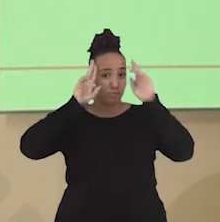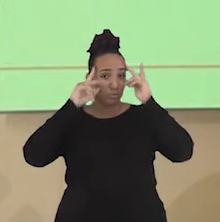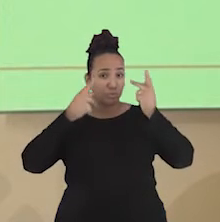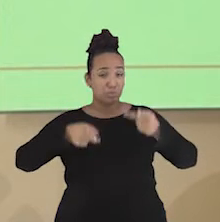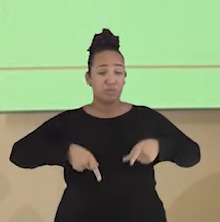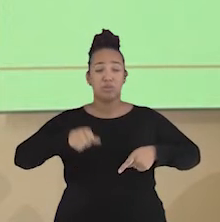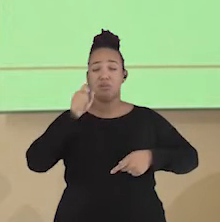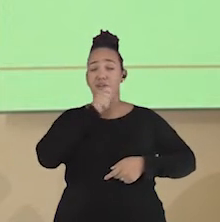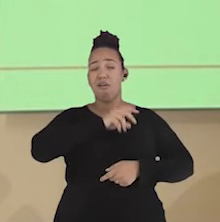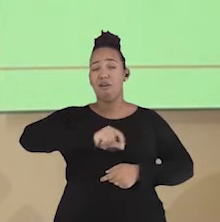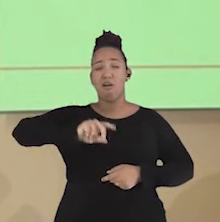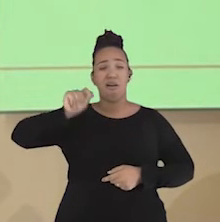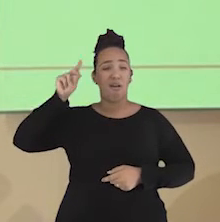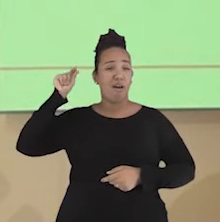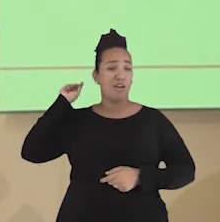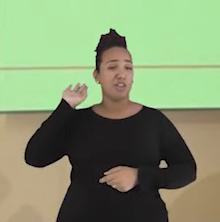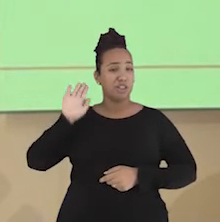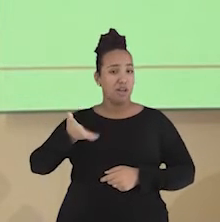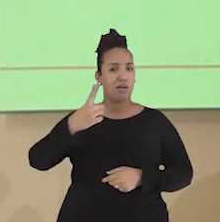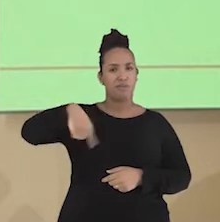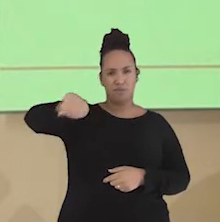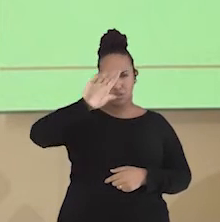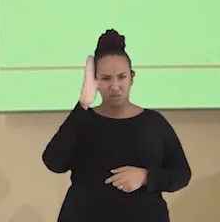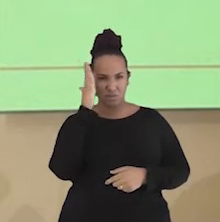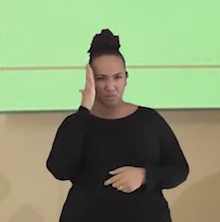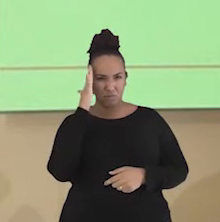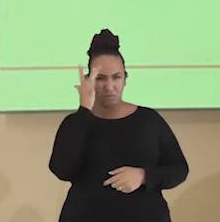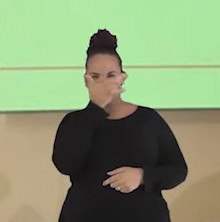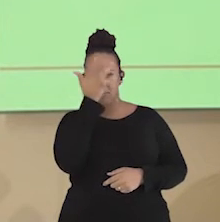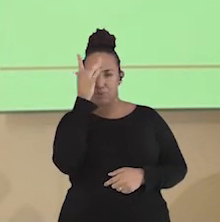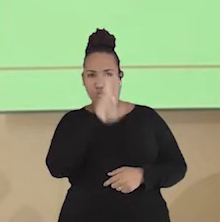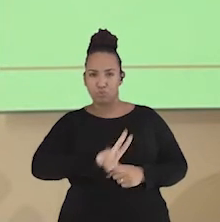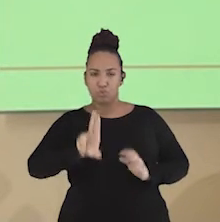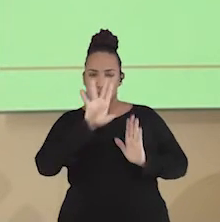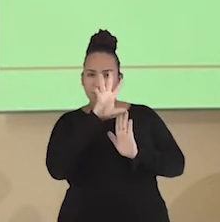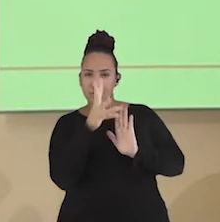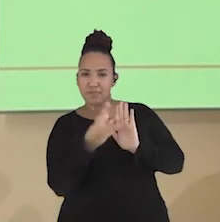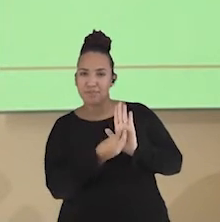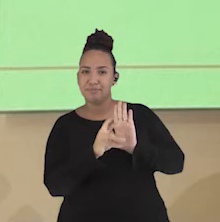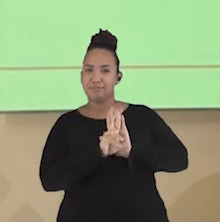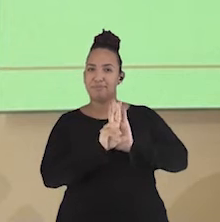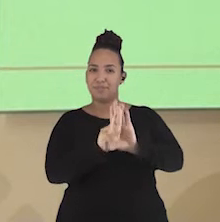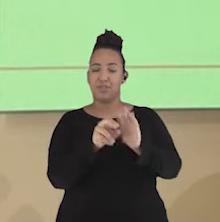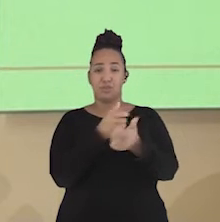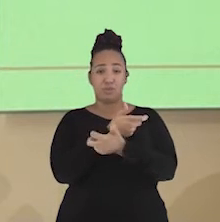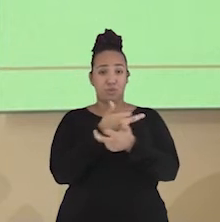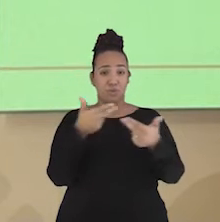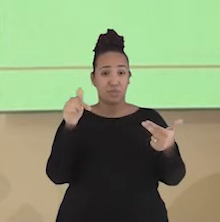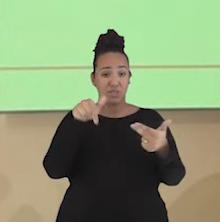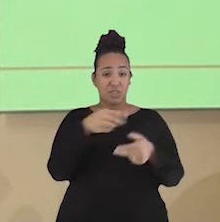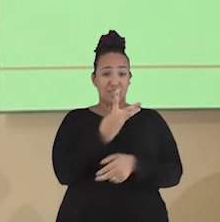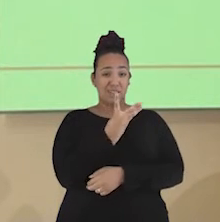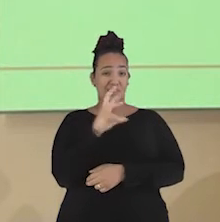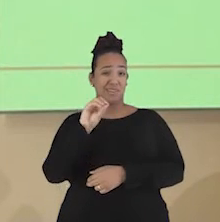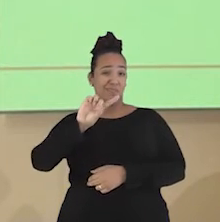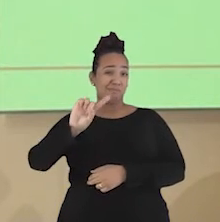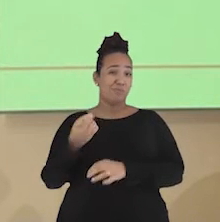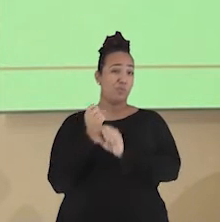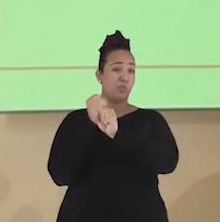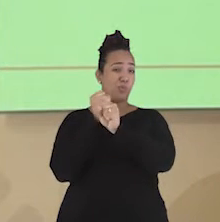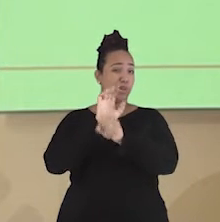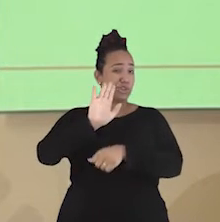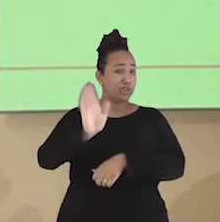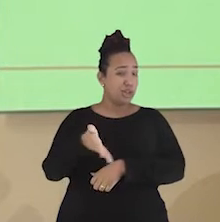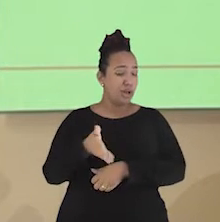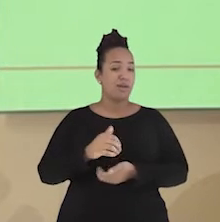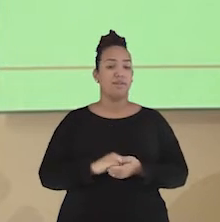desde muito tempo atrás. Vocês sabiam que as pessoas usam símbolos para representar as coisas há quase 30 mil anos?